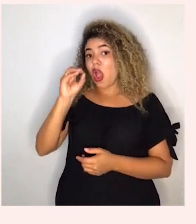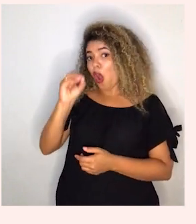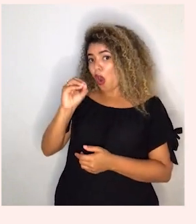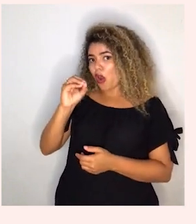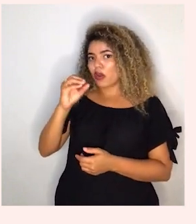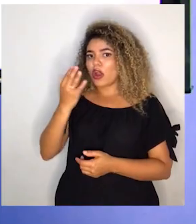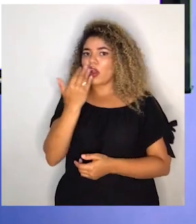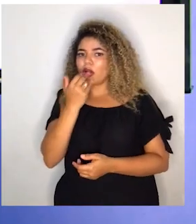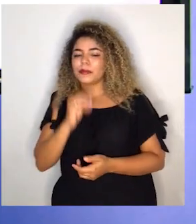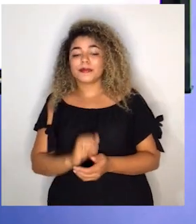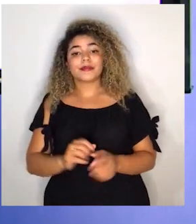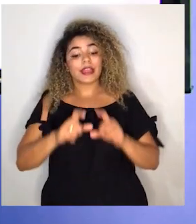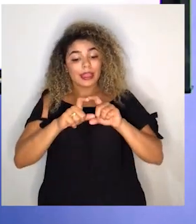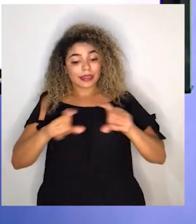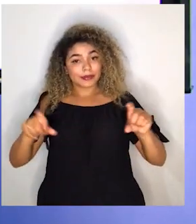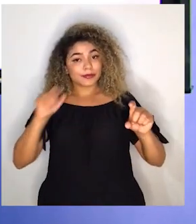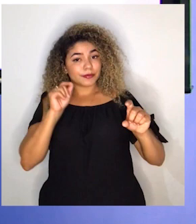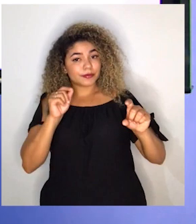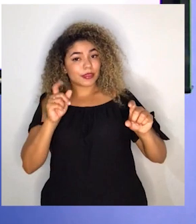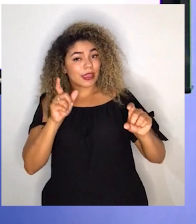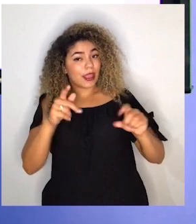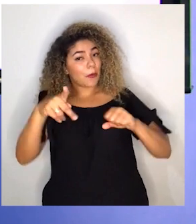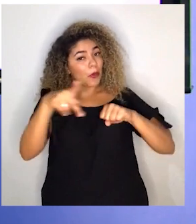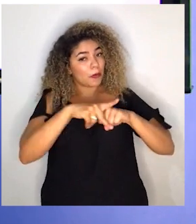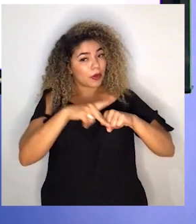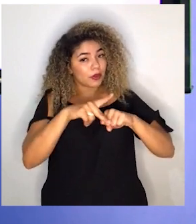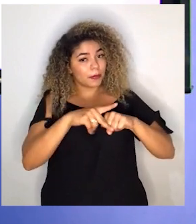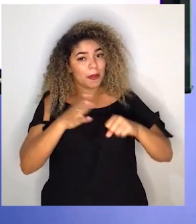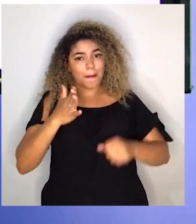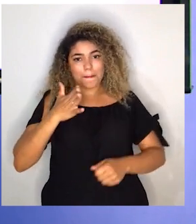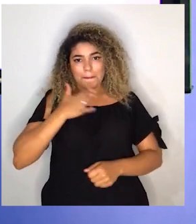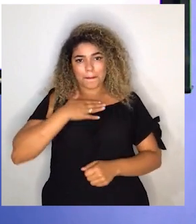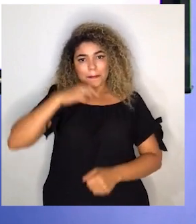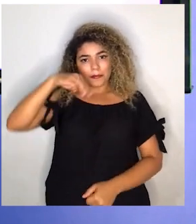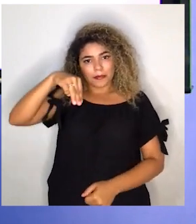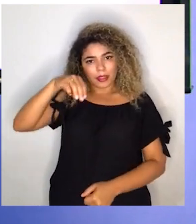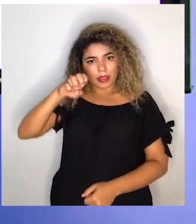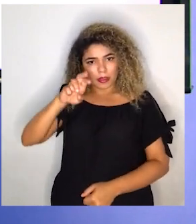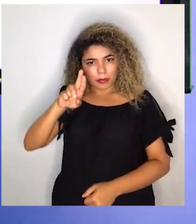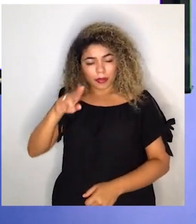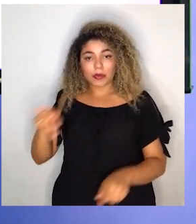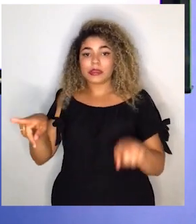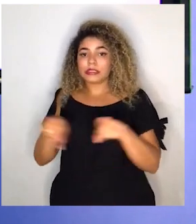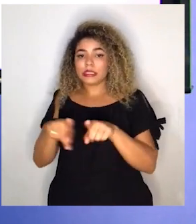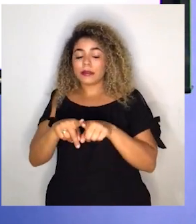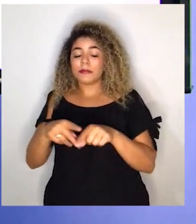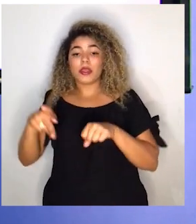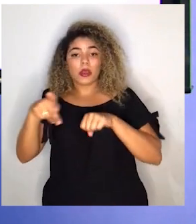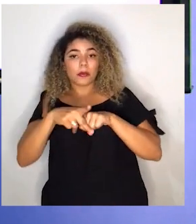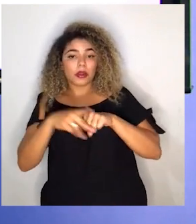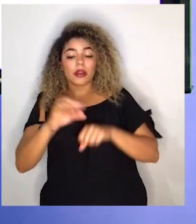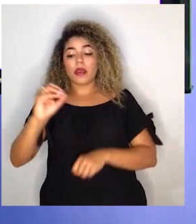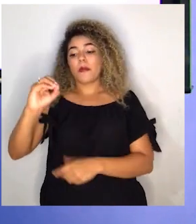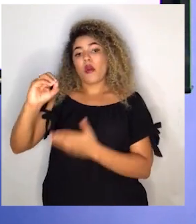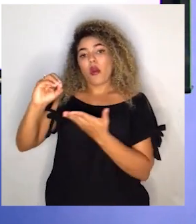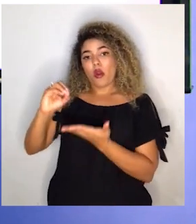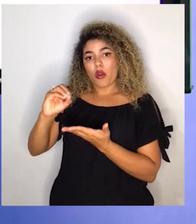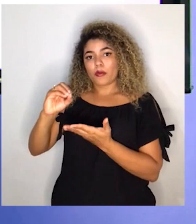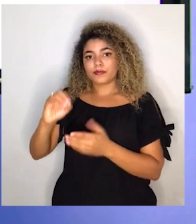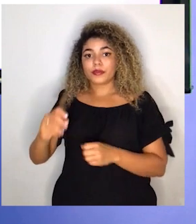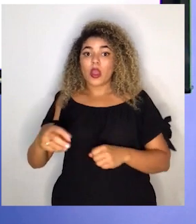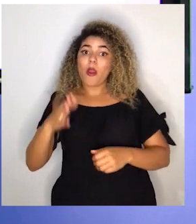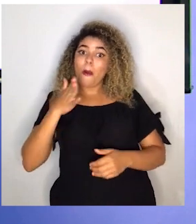primeiro exemplo, temos o pronome meu e o pronome o.